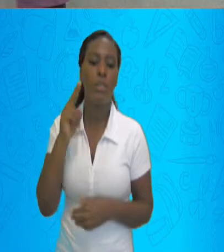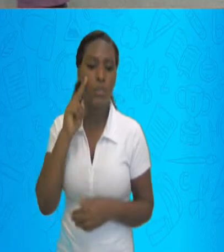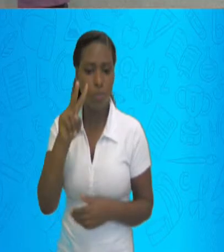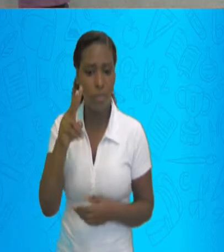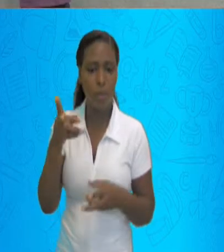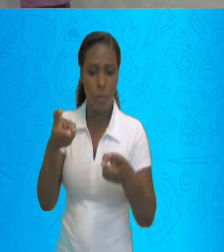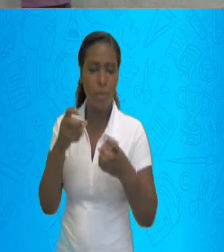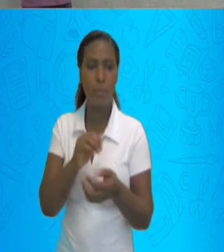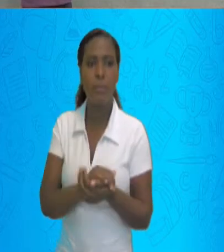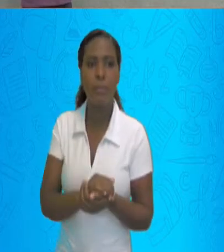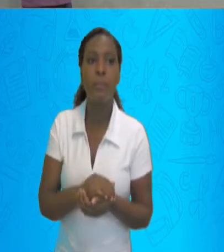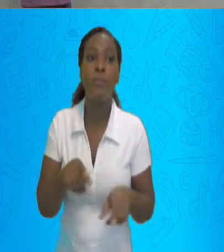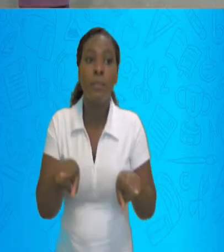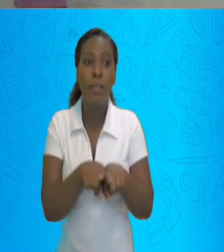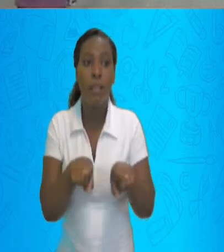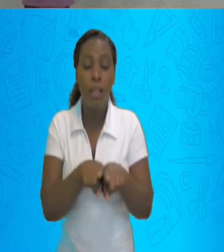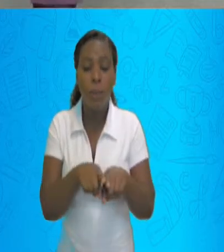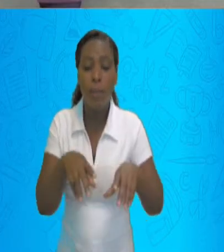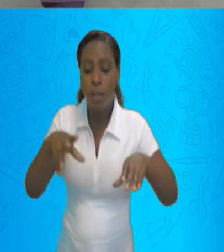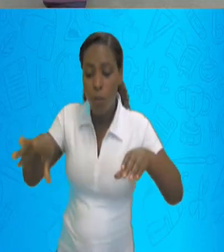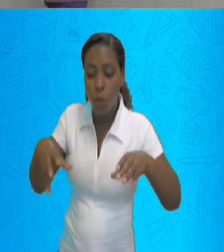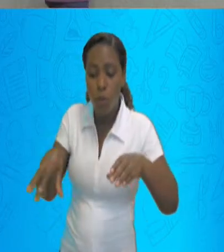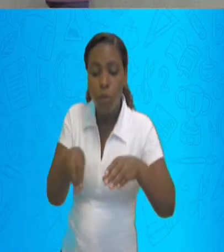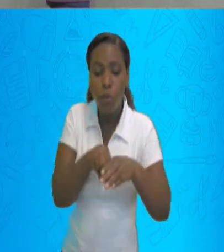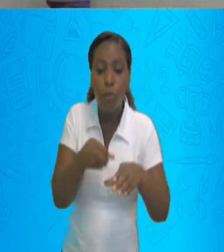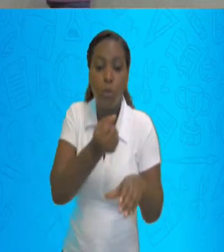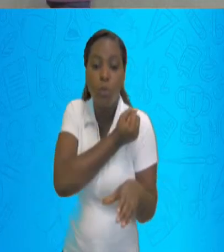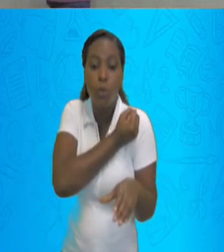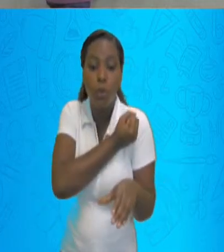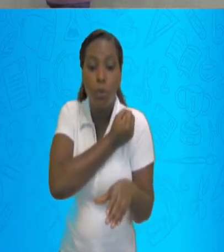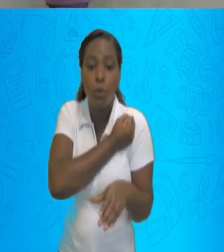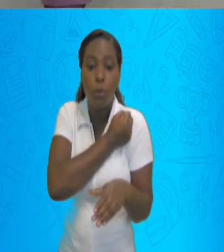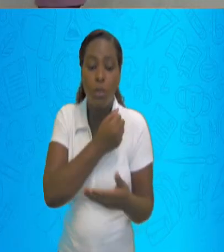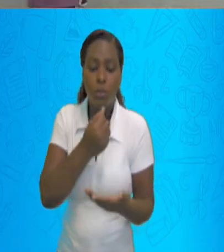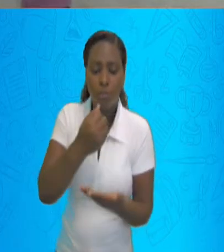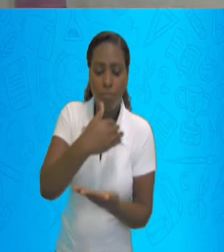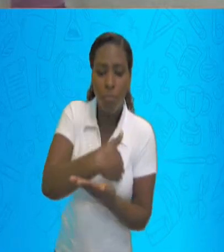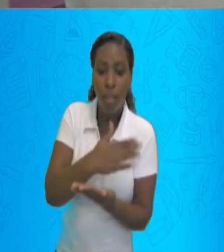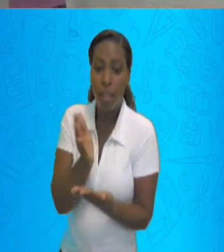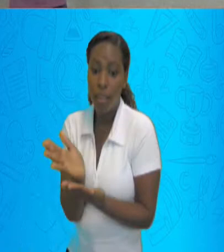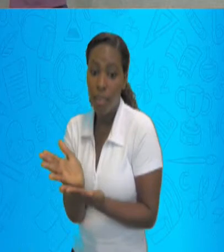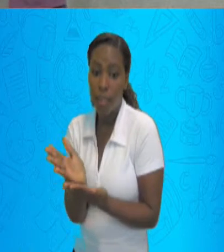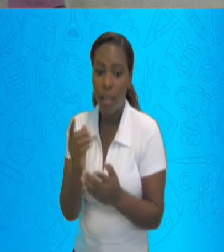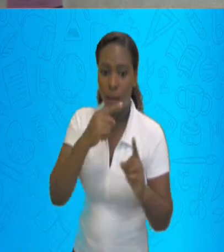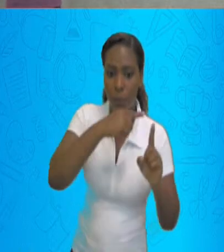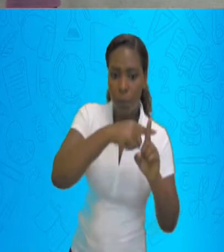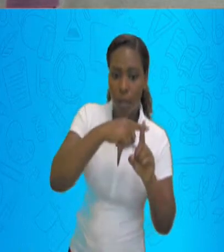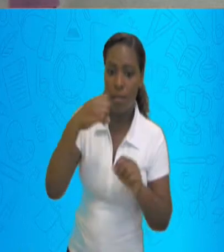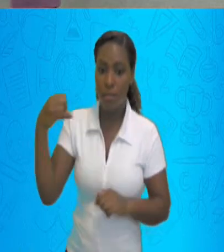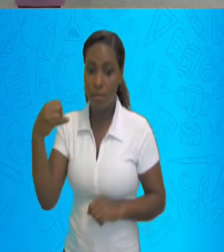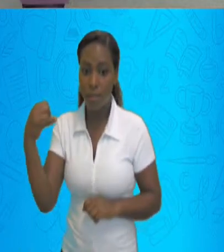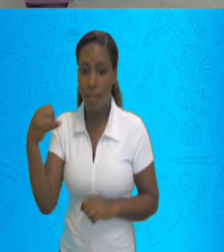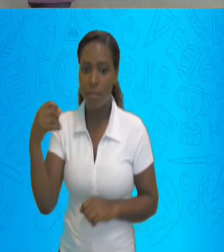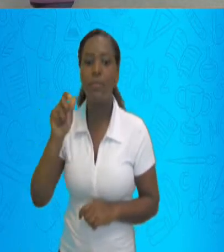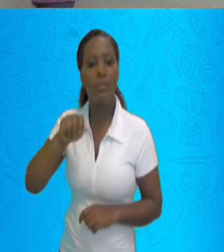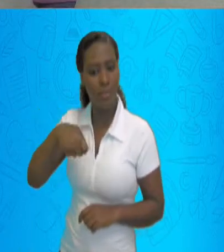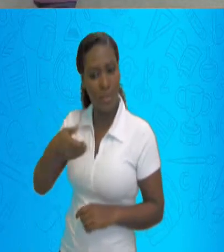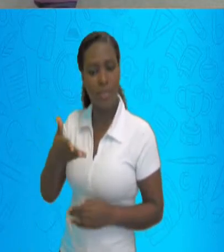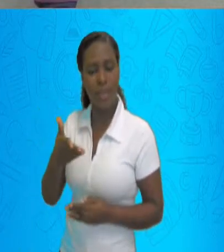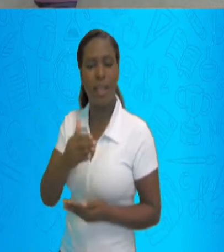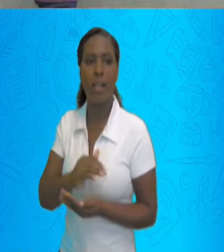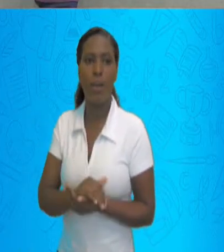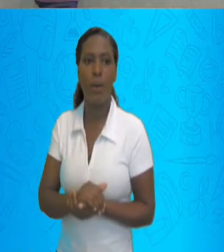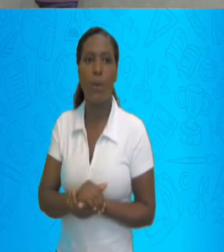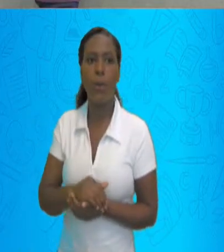dos conjuntos dos números inteiros, representado pela letra Z. Esse conjunto, ele engloba os